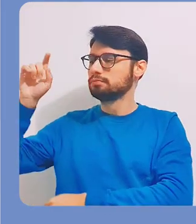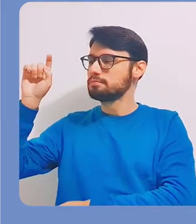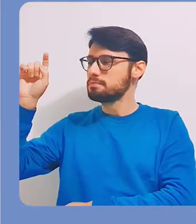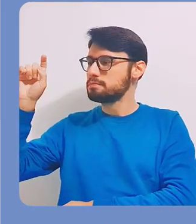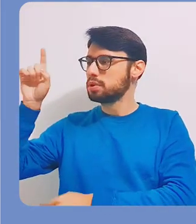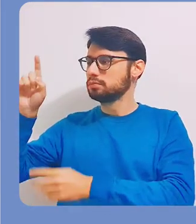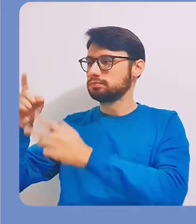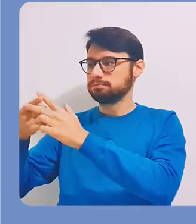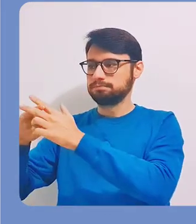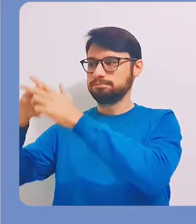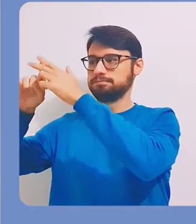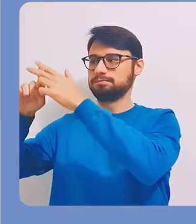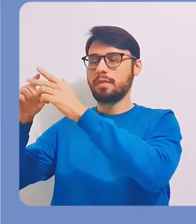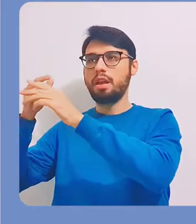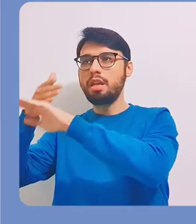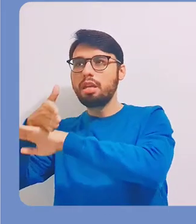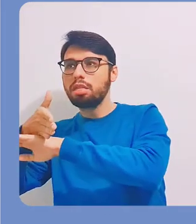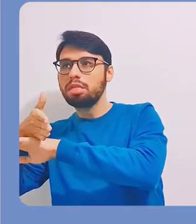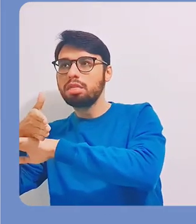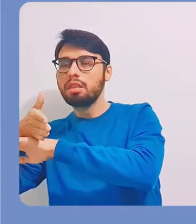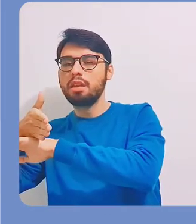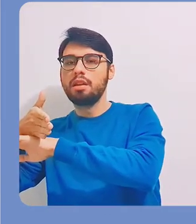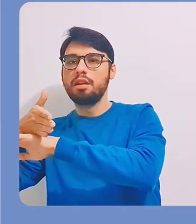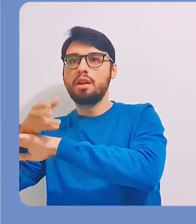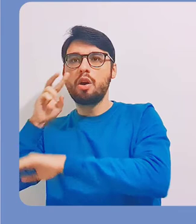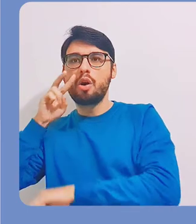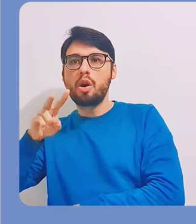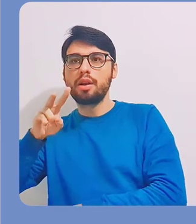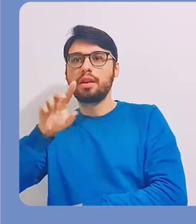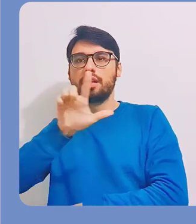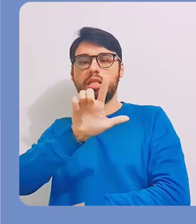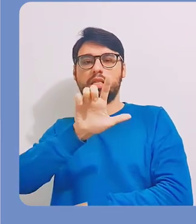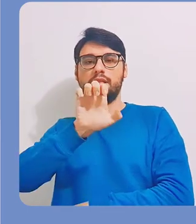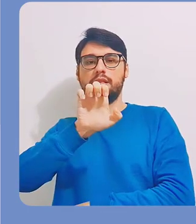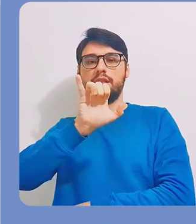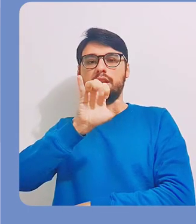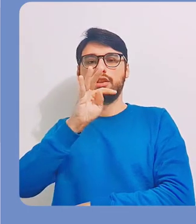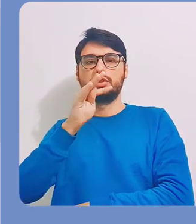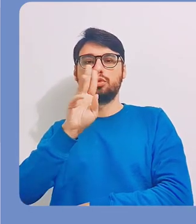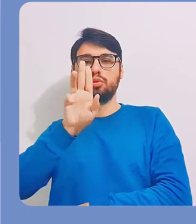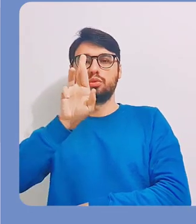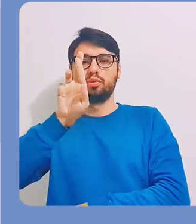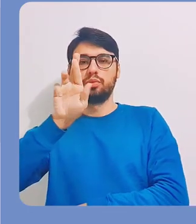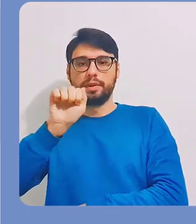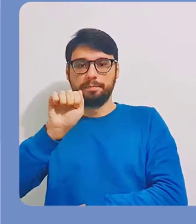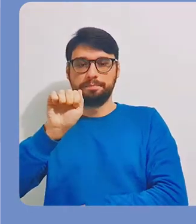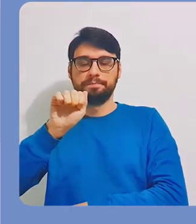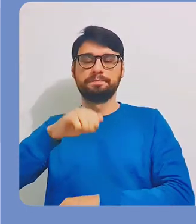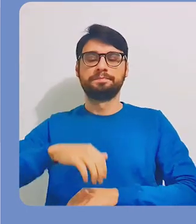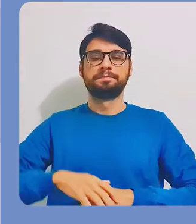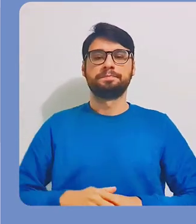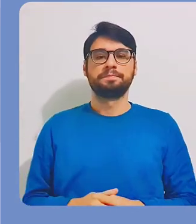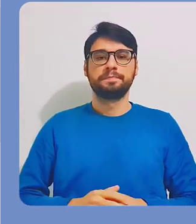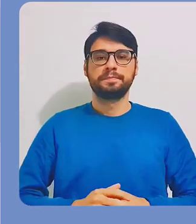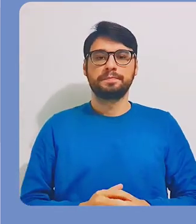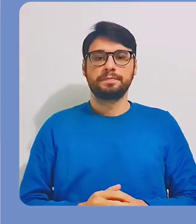menu lateral, então ainda nas opções de configurações, eu vou clicar na opção Leitura.